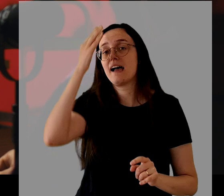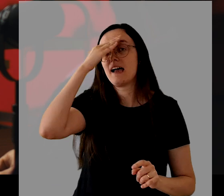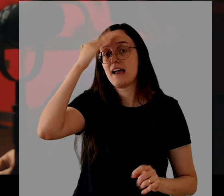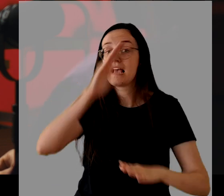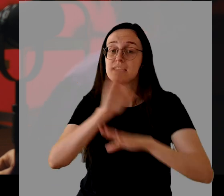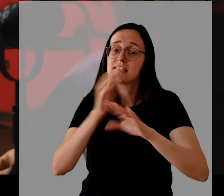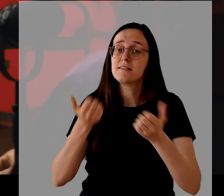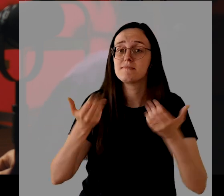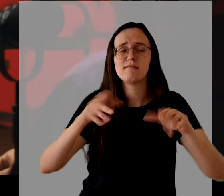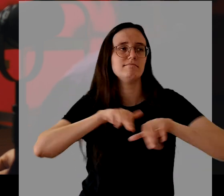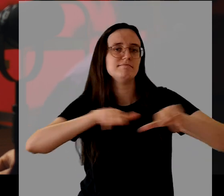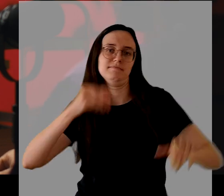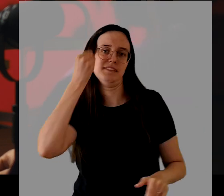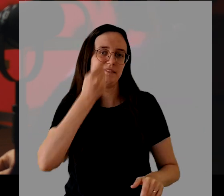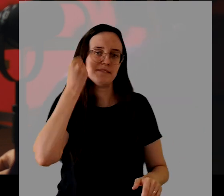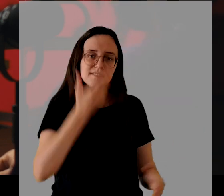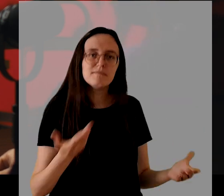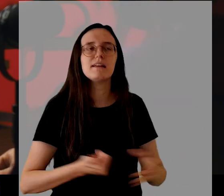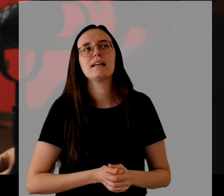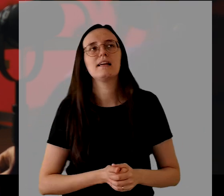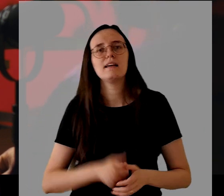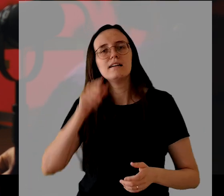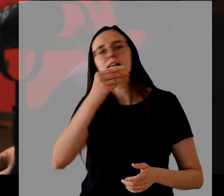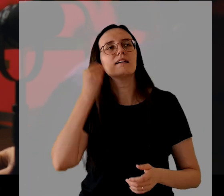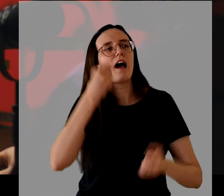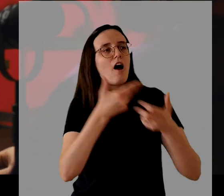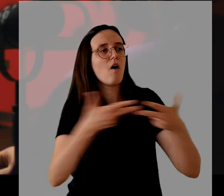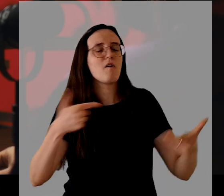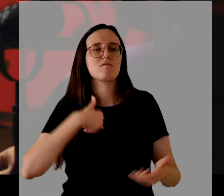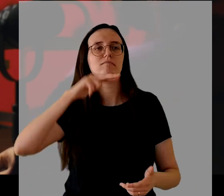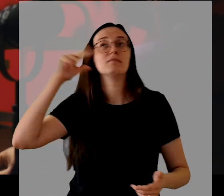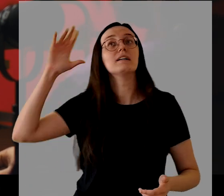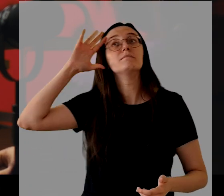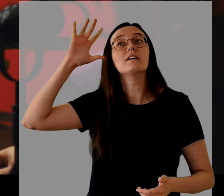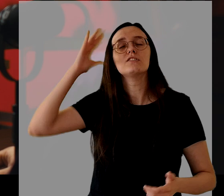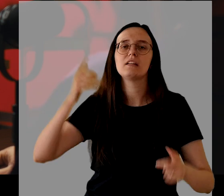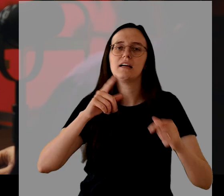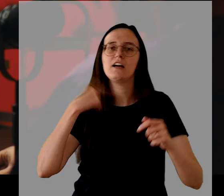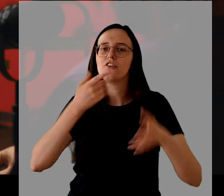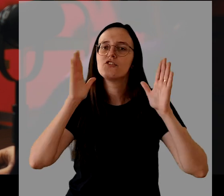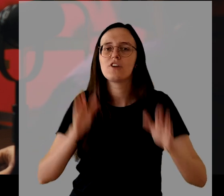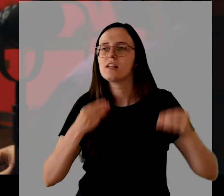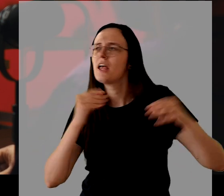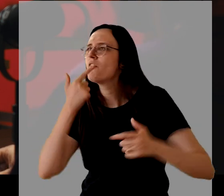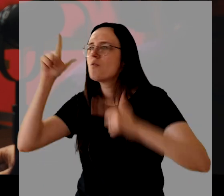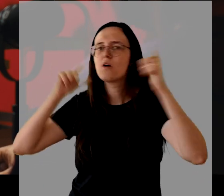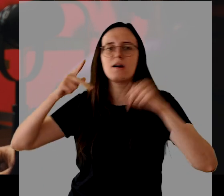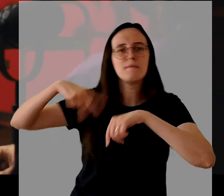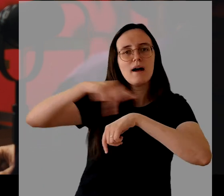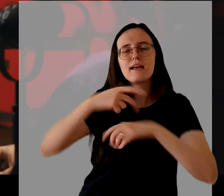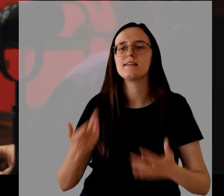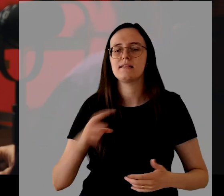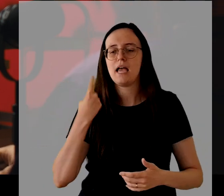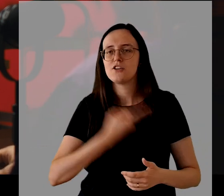cinema proporciona várias experiências, né? Você vivencia coisas que você nunca ia imaginar, né? Te leva para outros países,